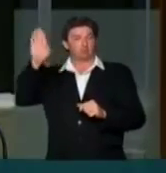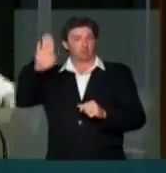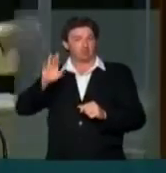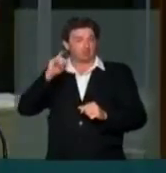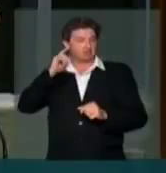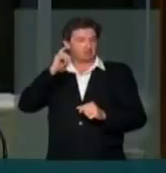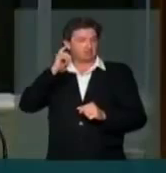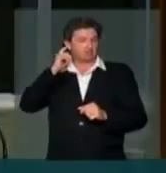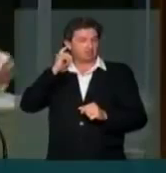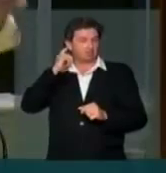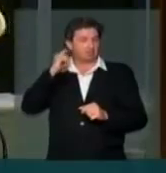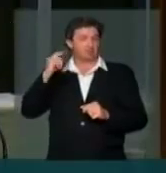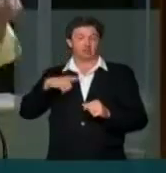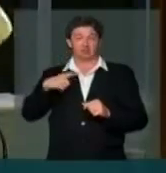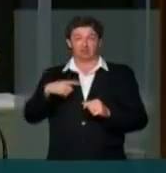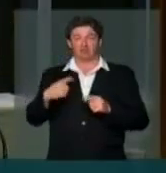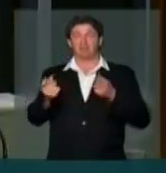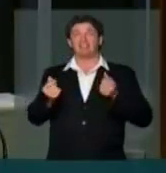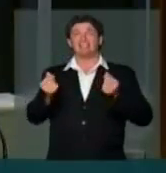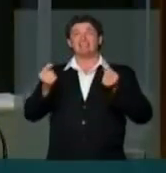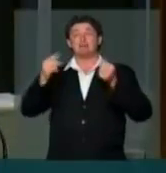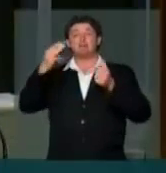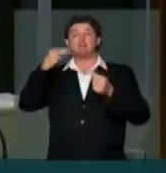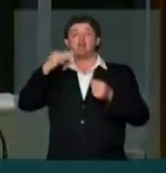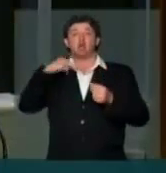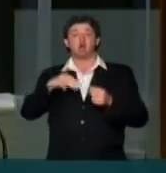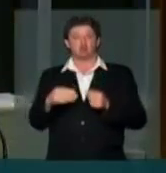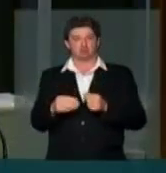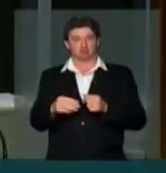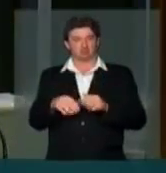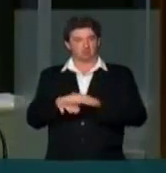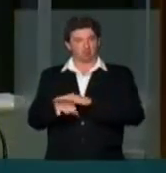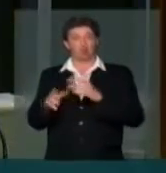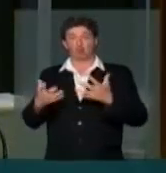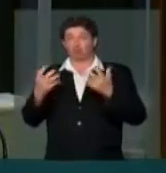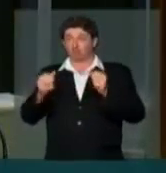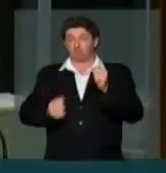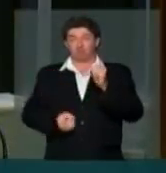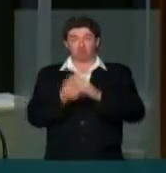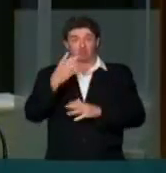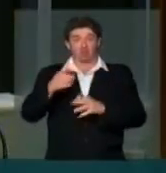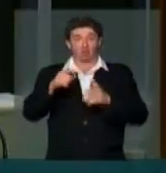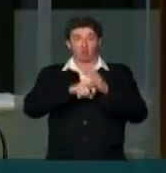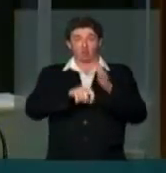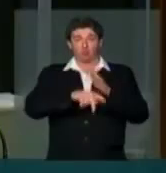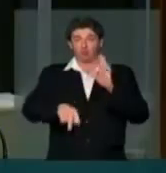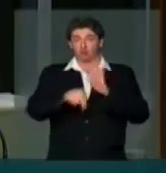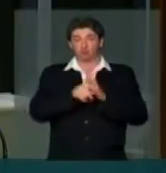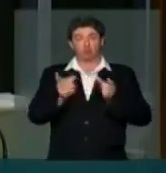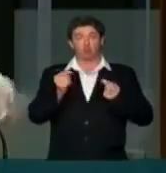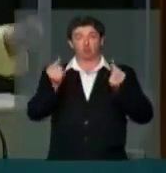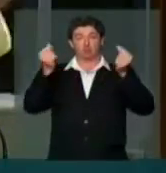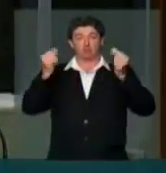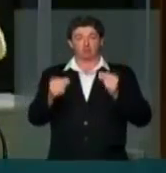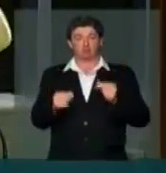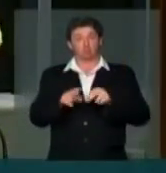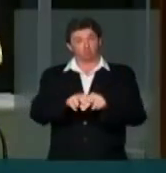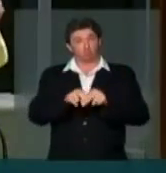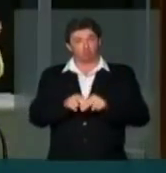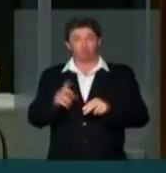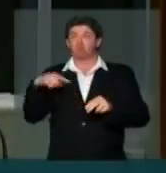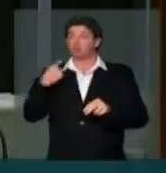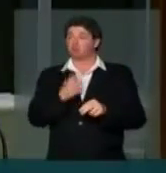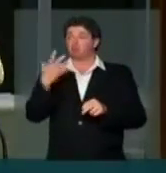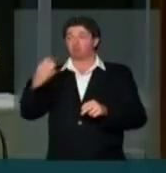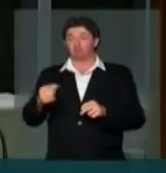país, aqueles que têm as grandes fortunas. Por isso que vamos criar um imposto sobre as grandes fortunas, por isso que